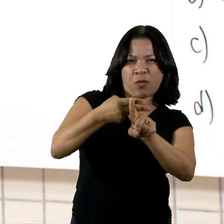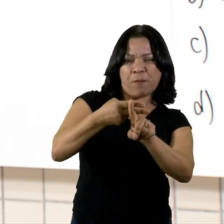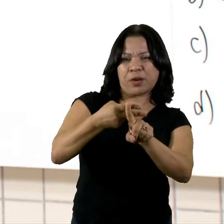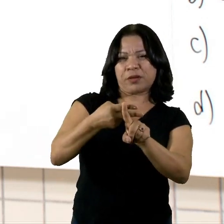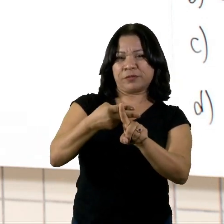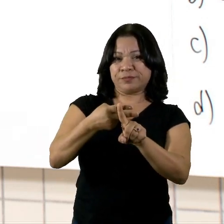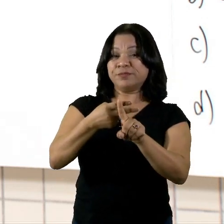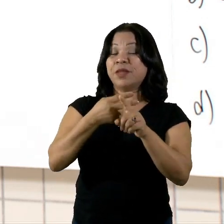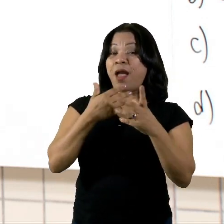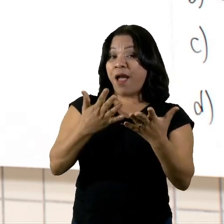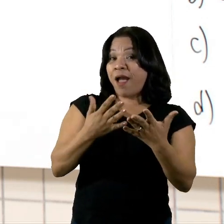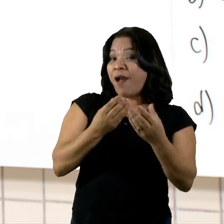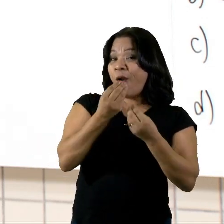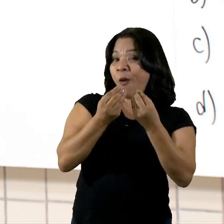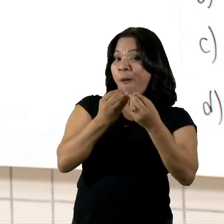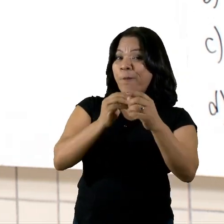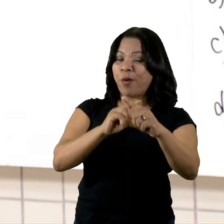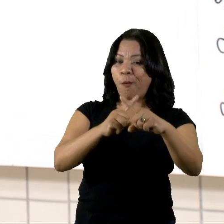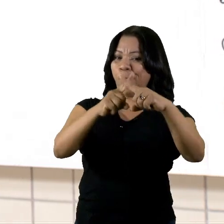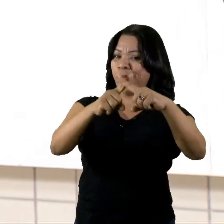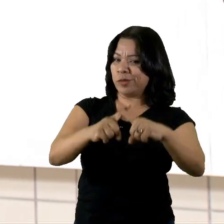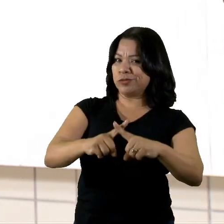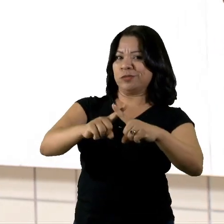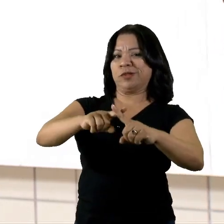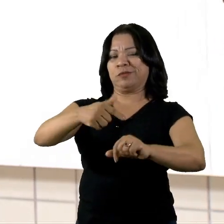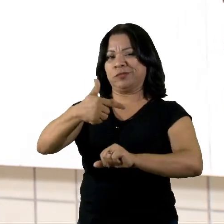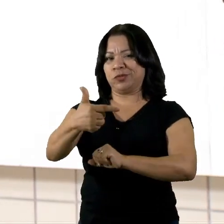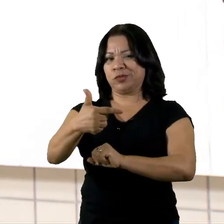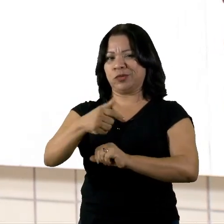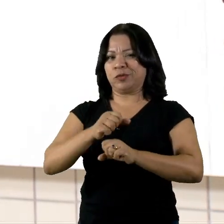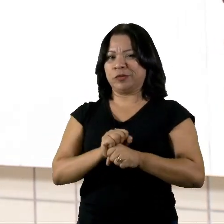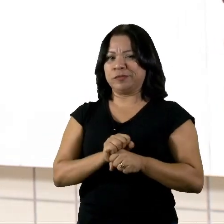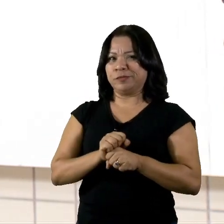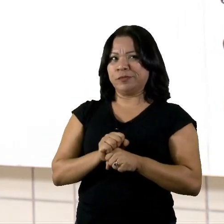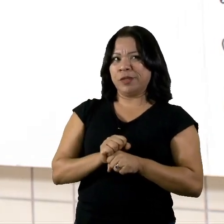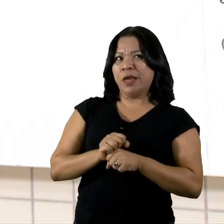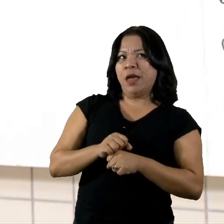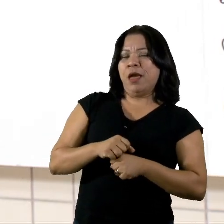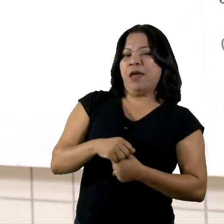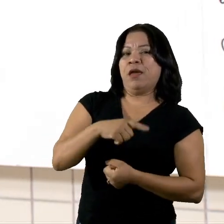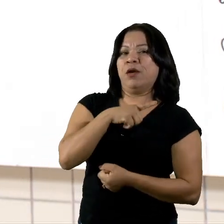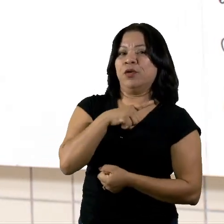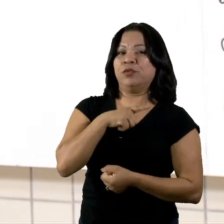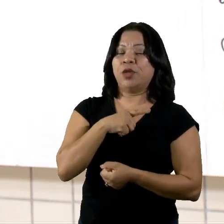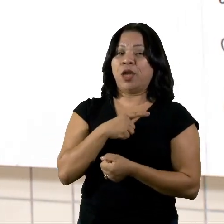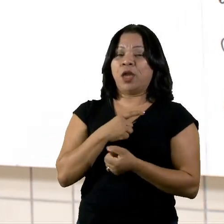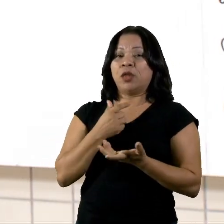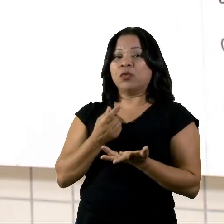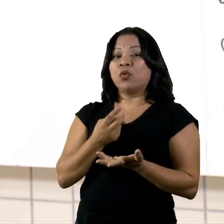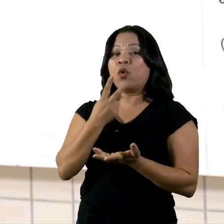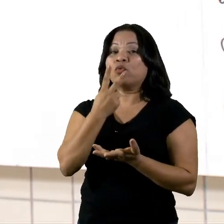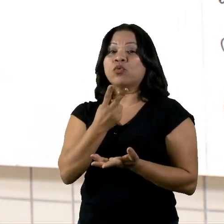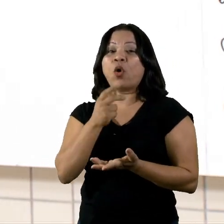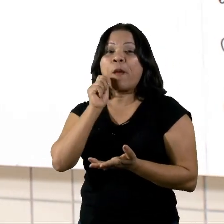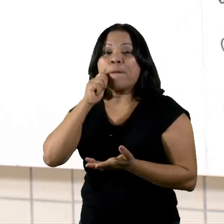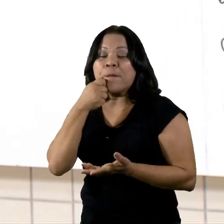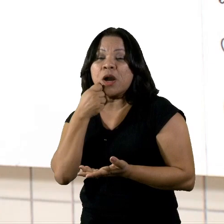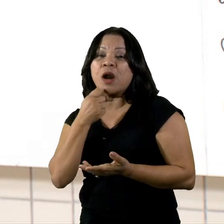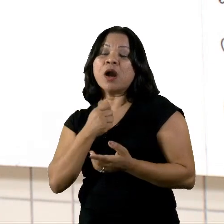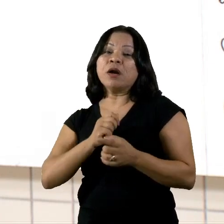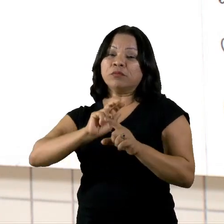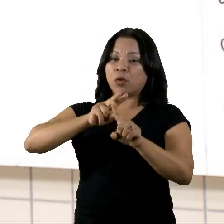Eu multiplico por 2, não é isso que eu faço? Se eu tenho 4 pães e quero dobrar o número de pães, eu pego 4 e multiplico por 2, dariam 8